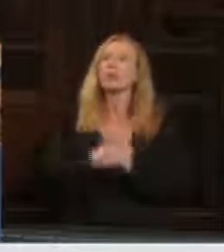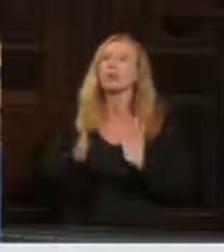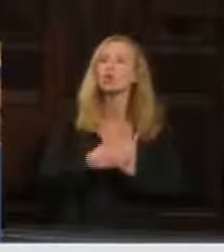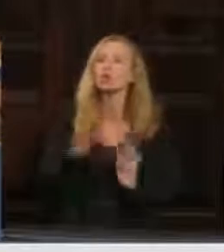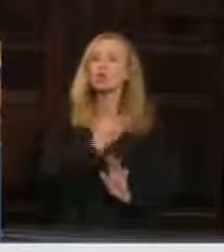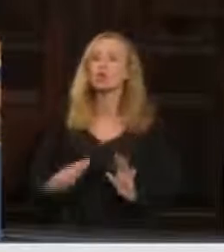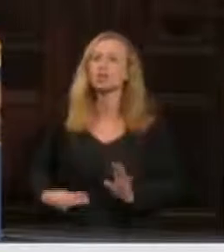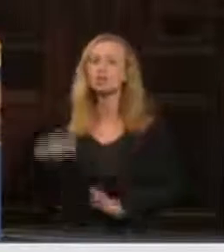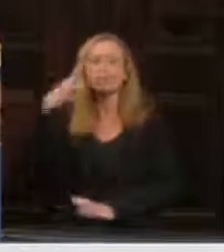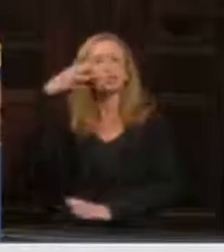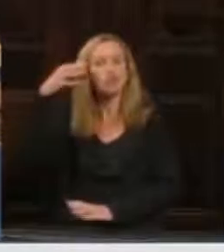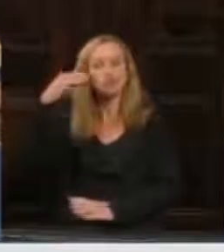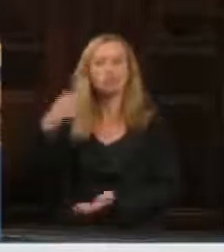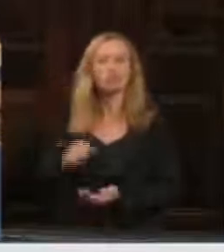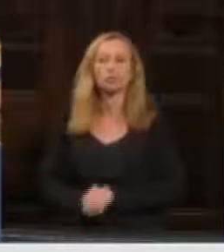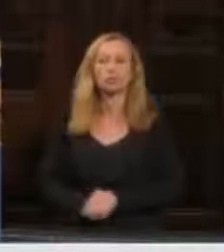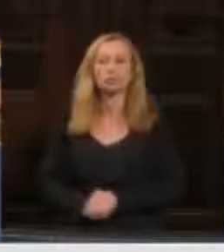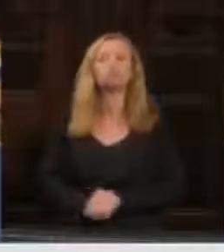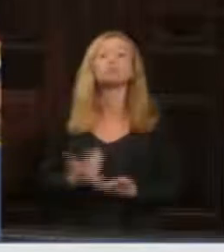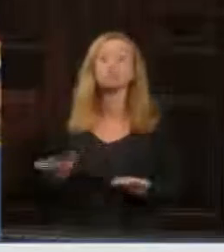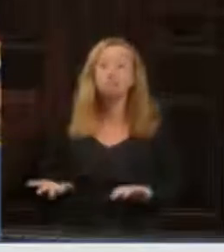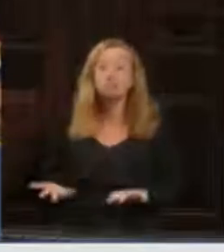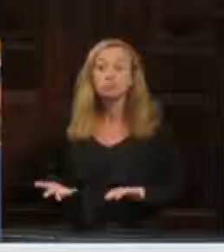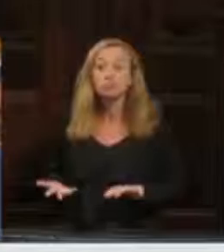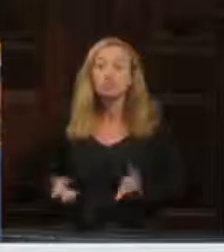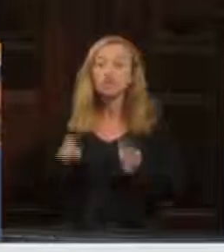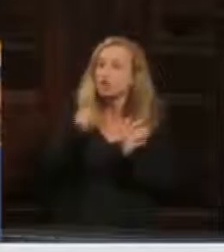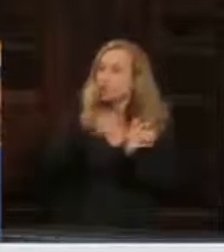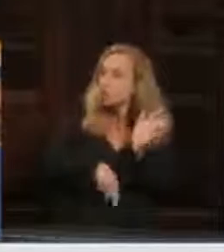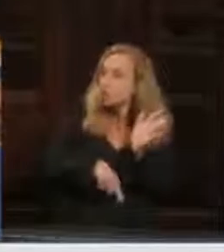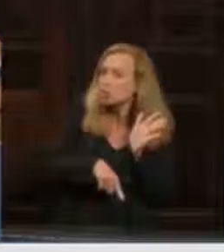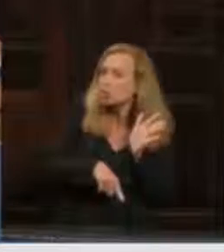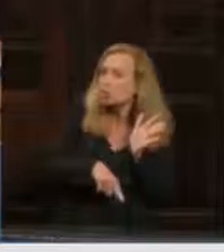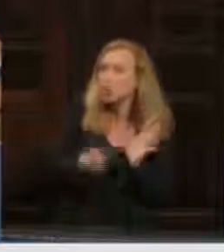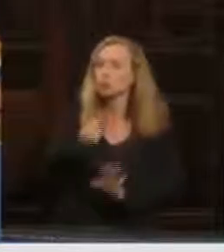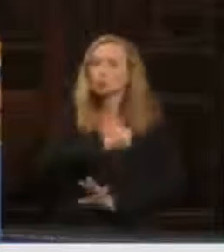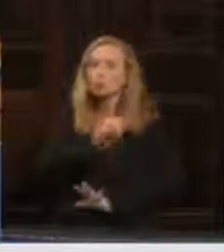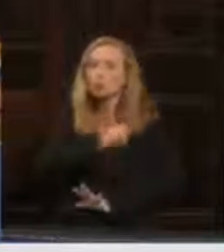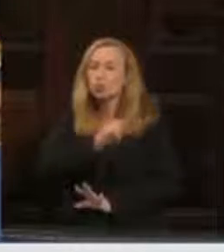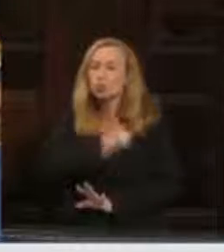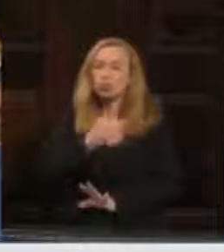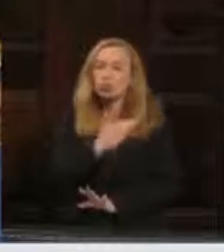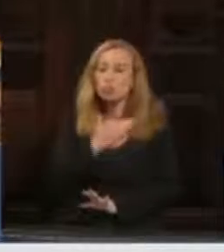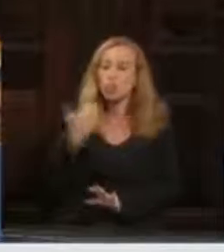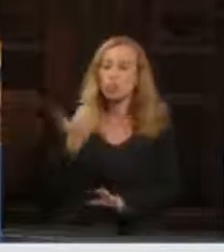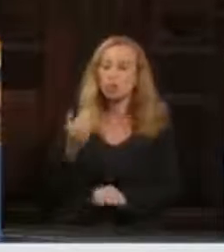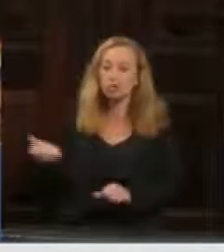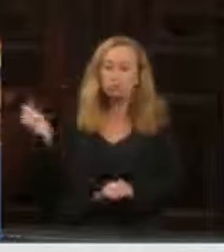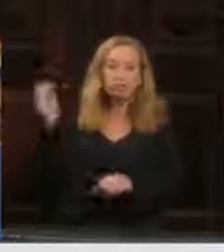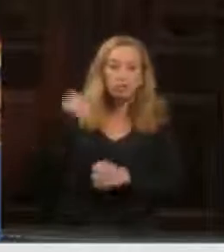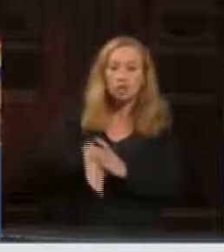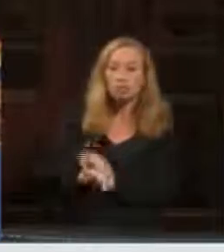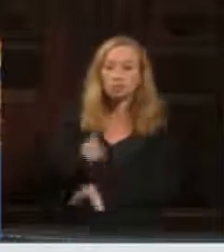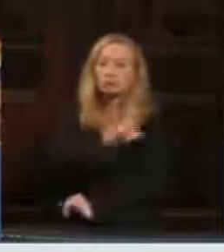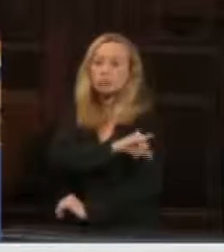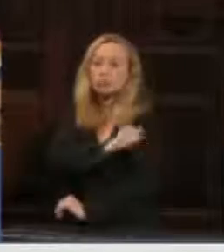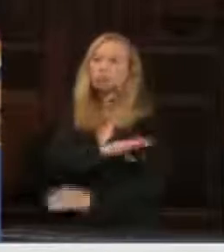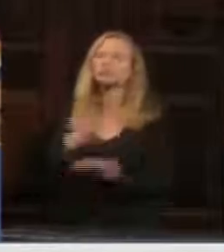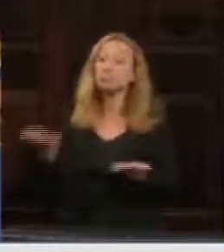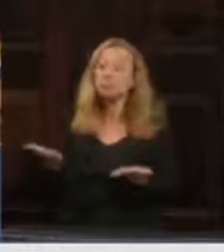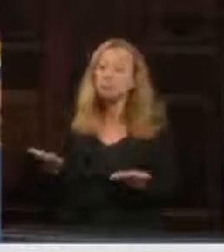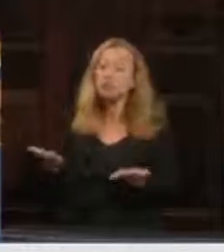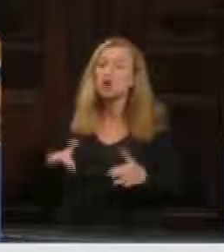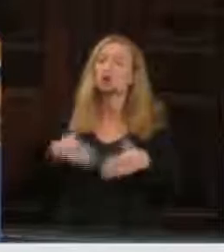governador Witzel para redução do número de homicídios no Rio de Janeiro? Qual